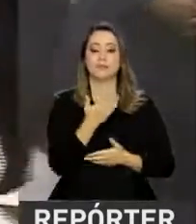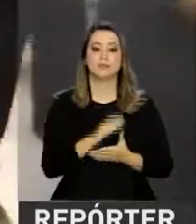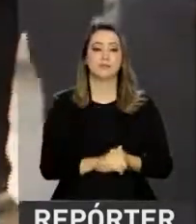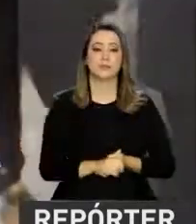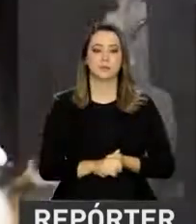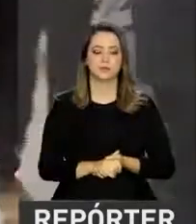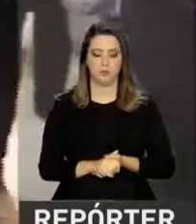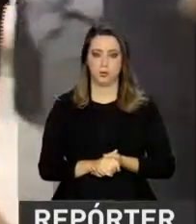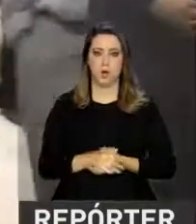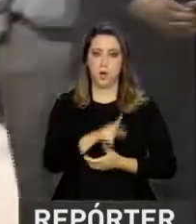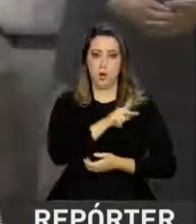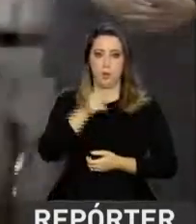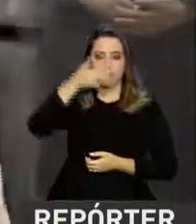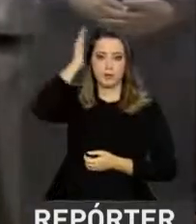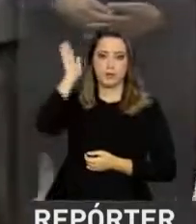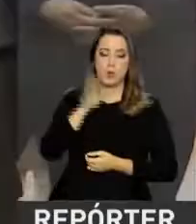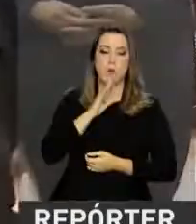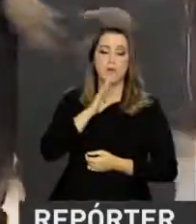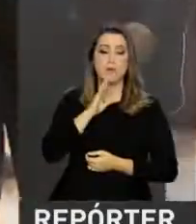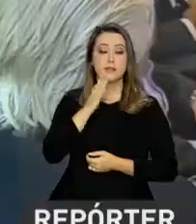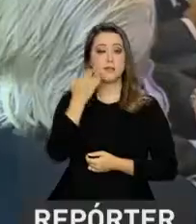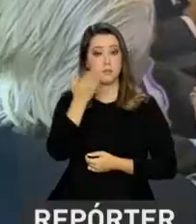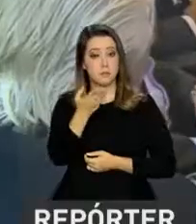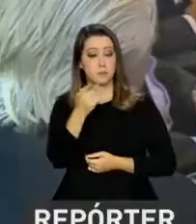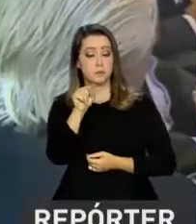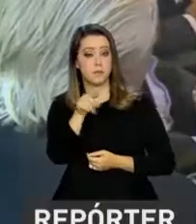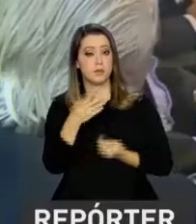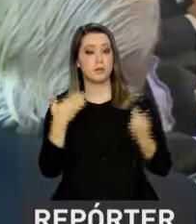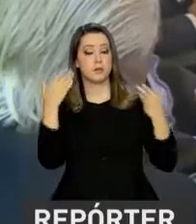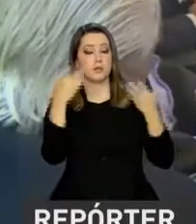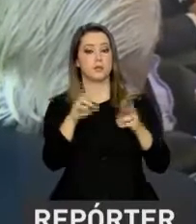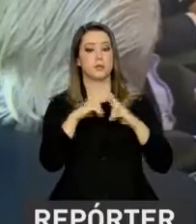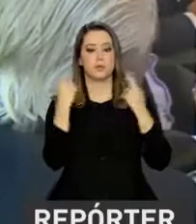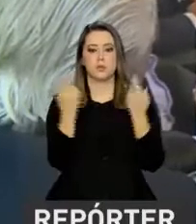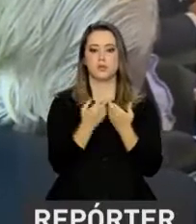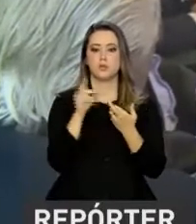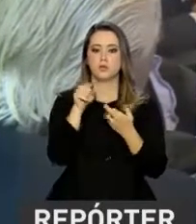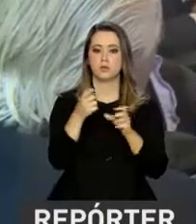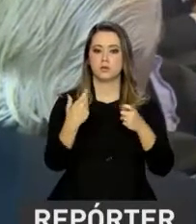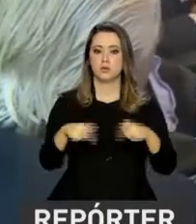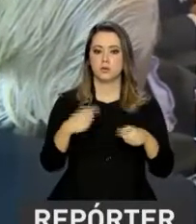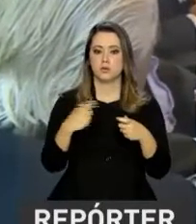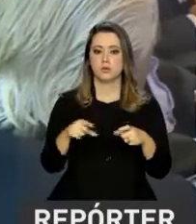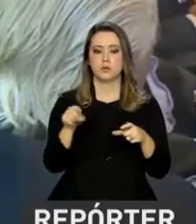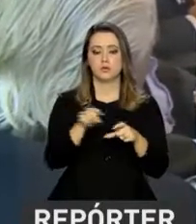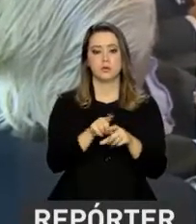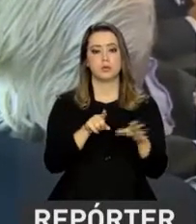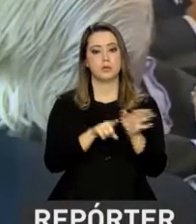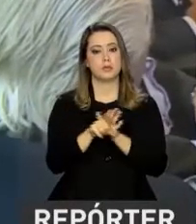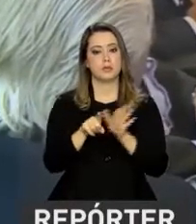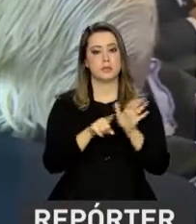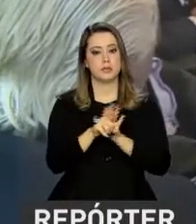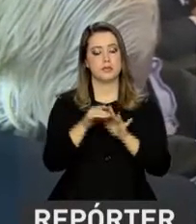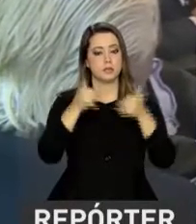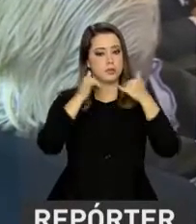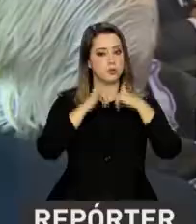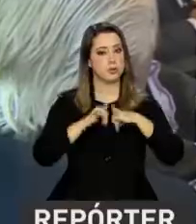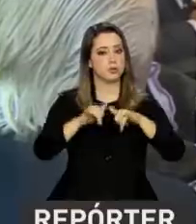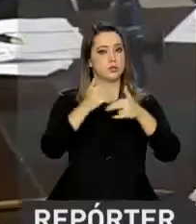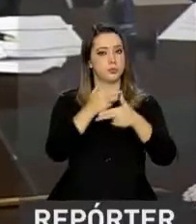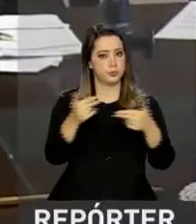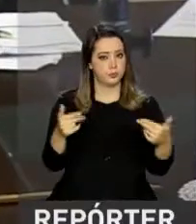michel temer foi conhecer de perto o projeto sírios ele participou de uma reunião no centro nacional de pesquisa em energia e materiais